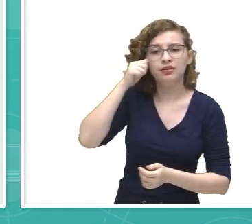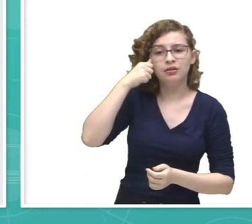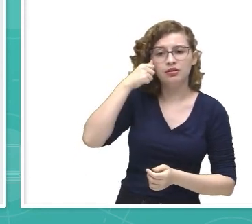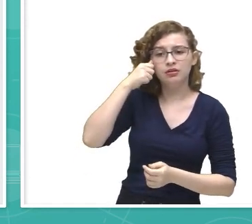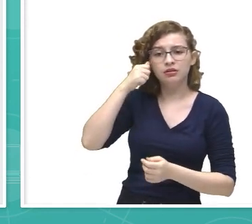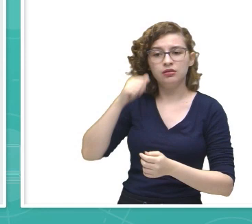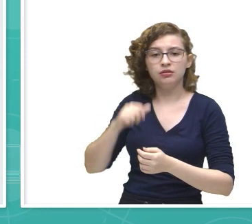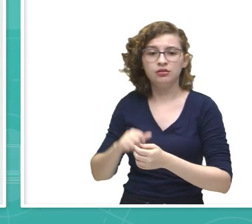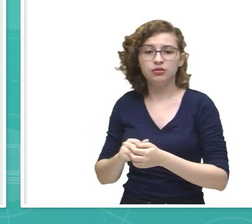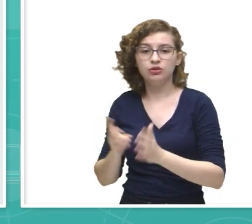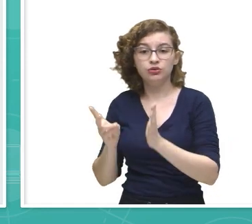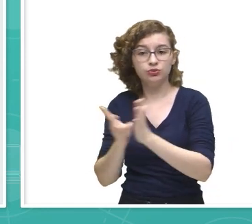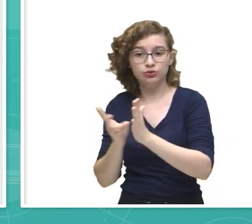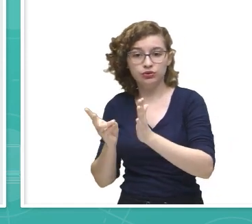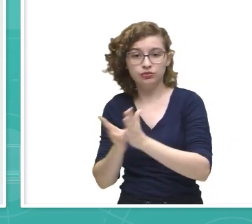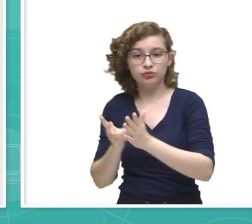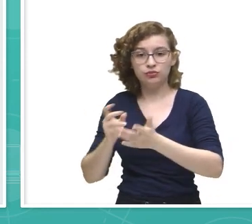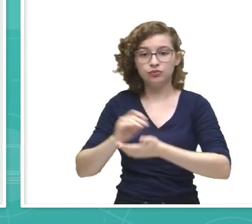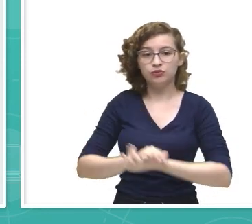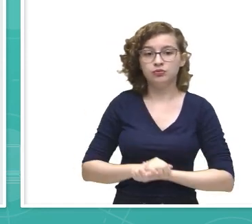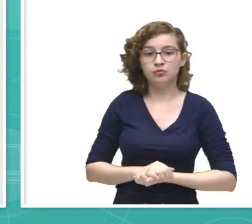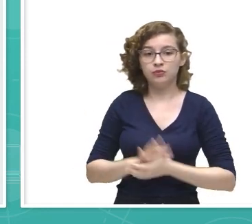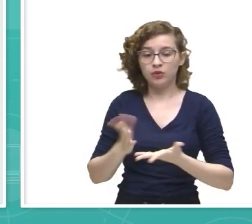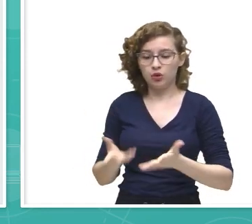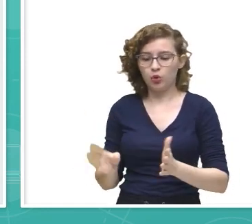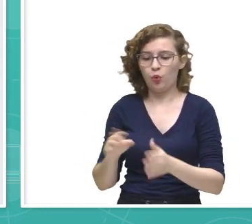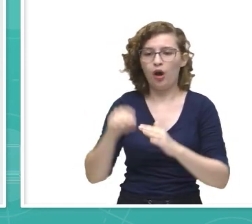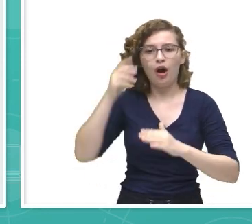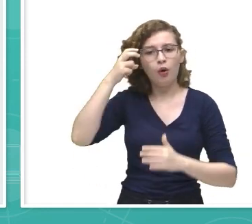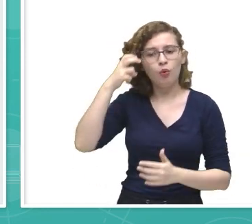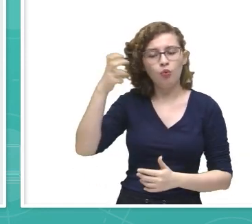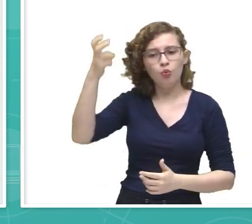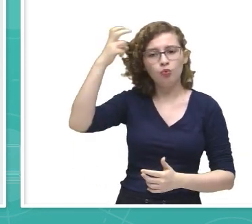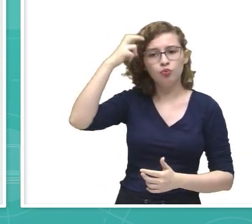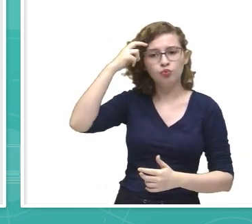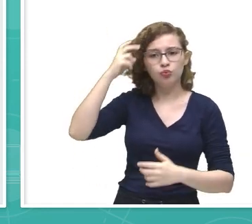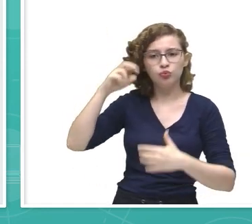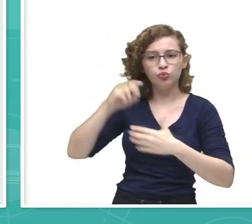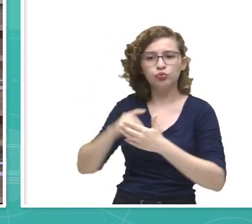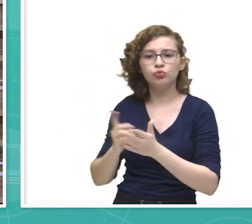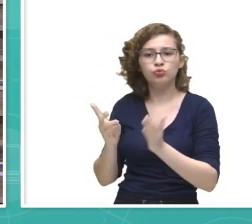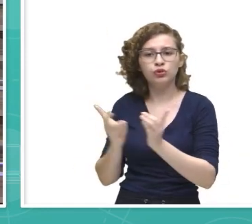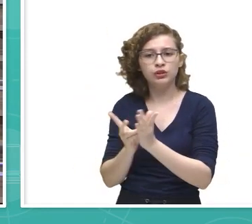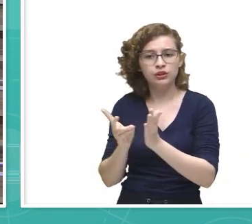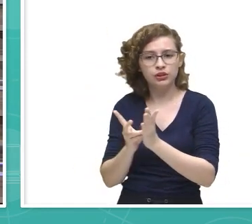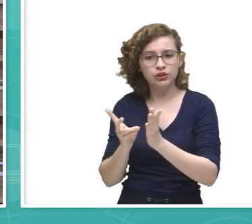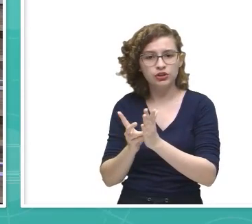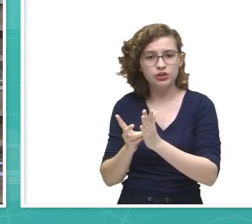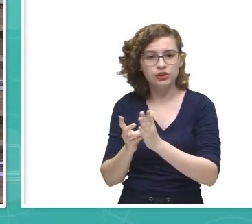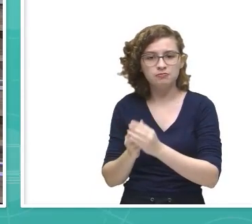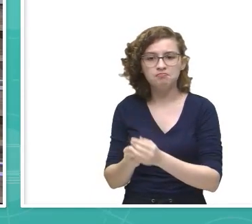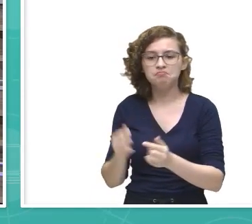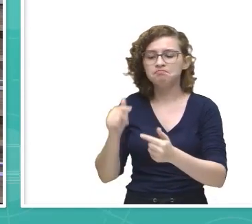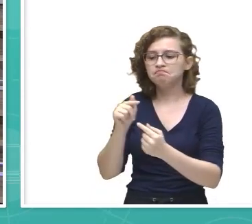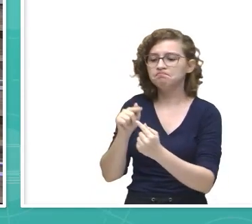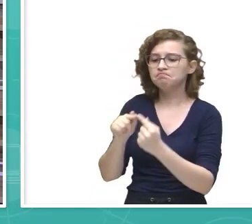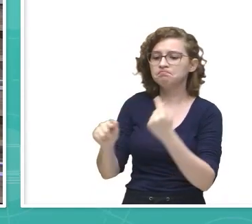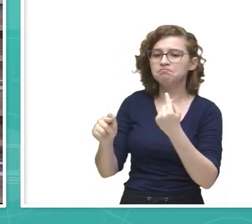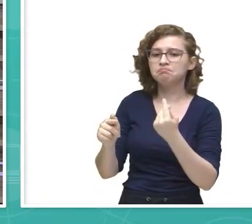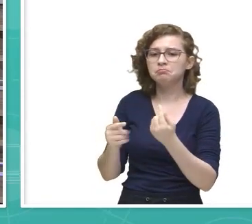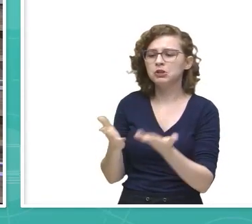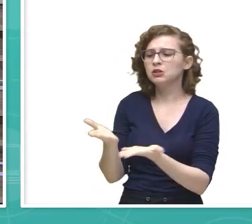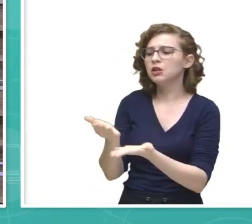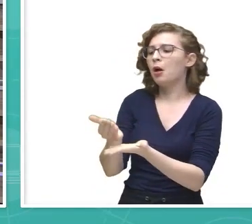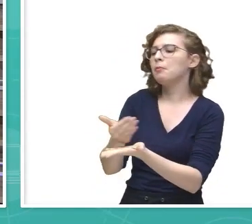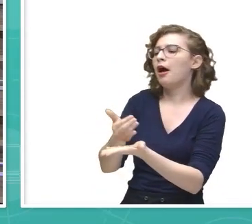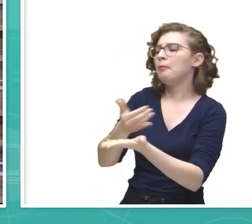Além da própria cultura indígena ser contra o acúmulo de matérias,